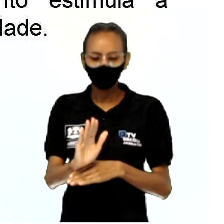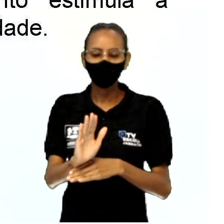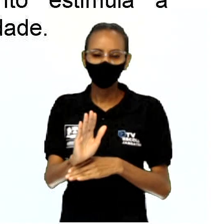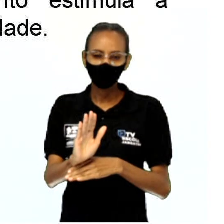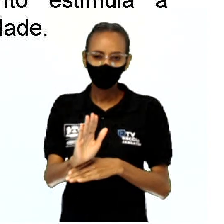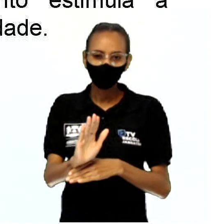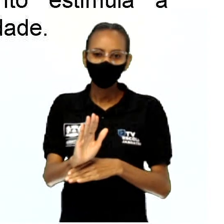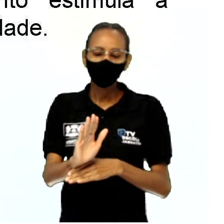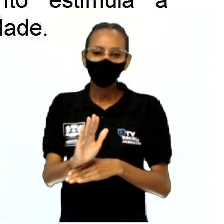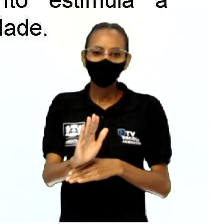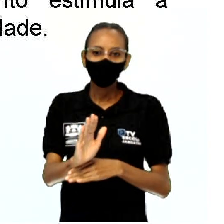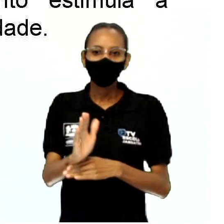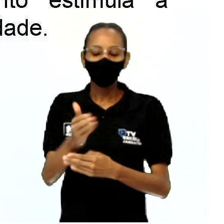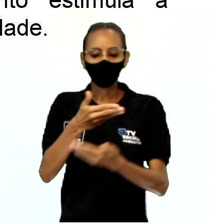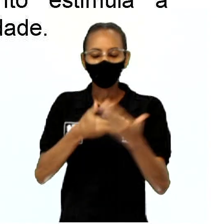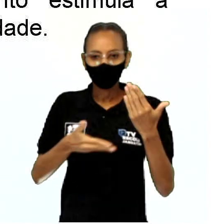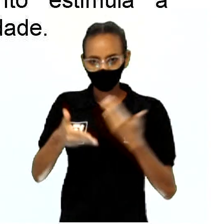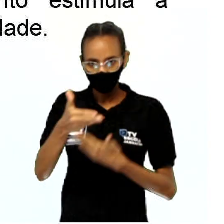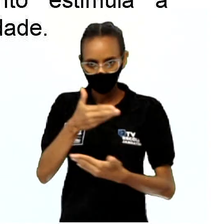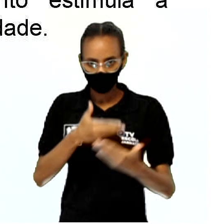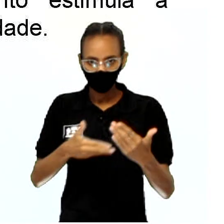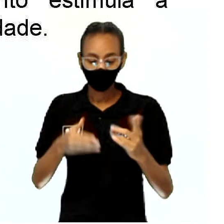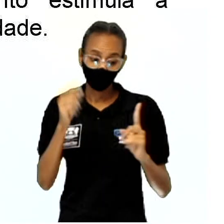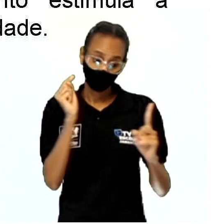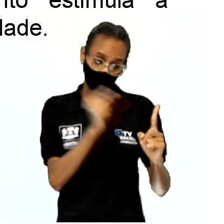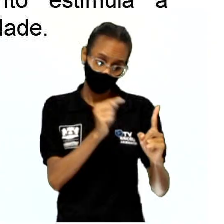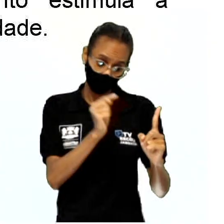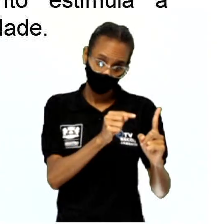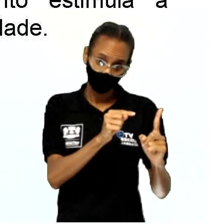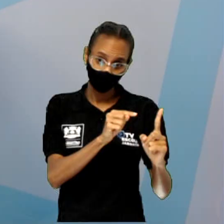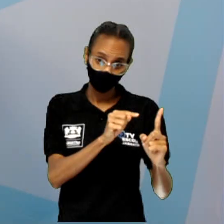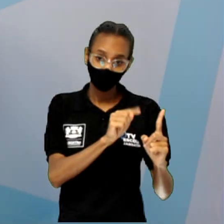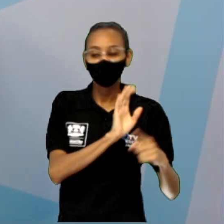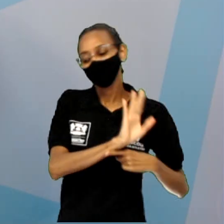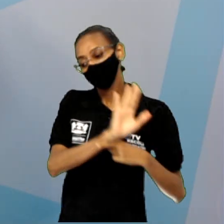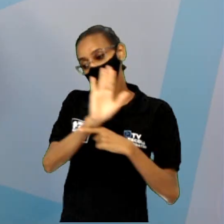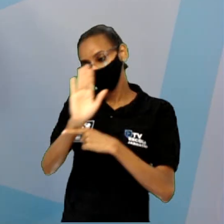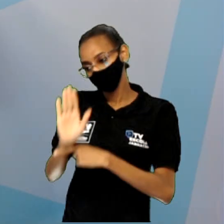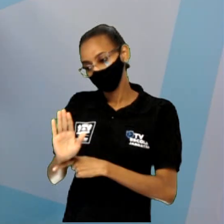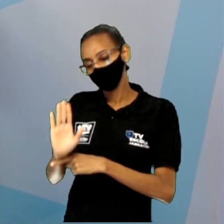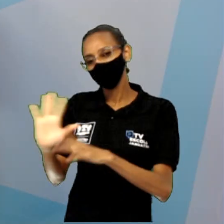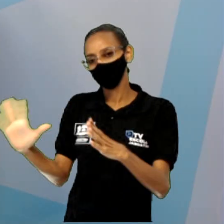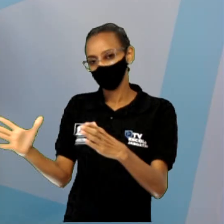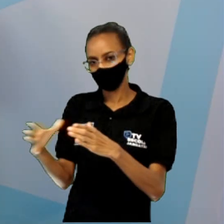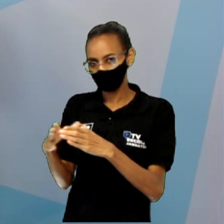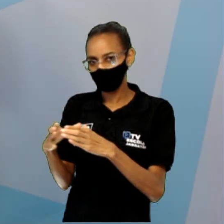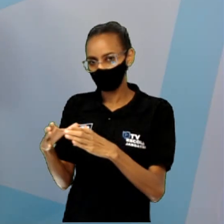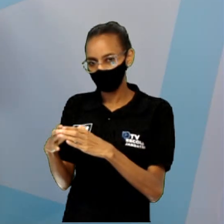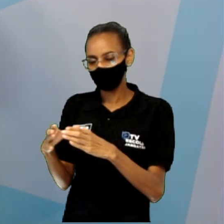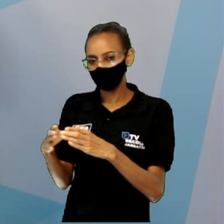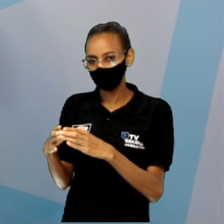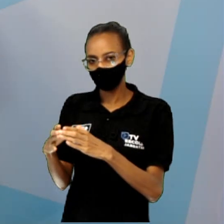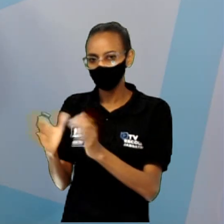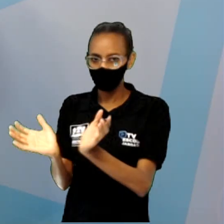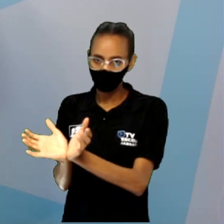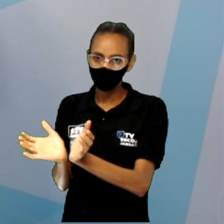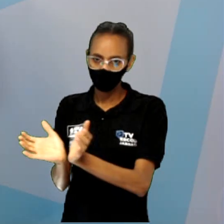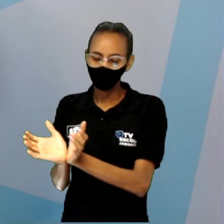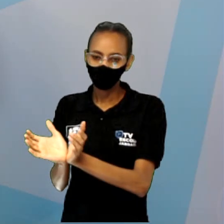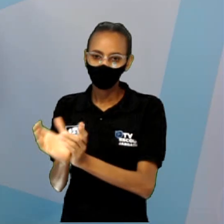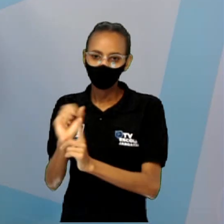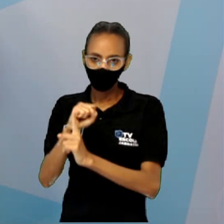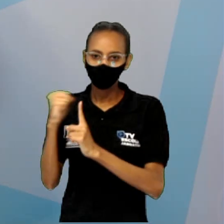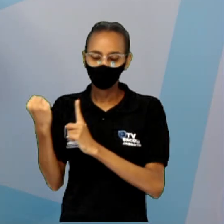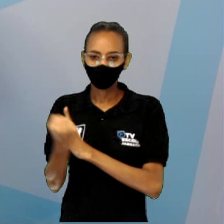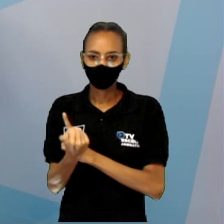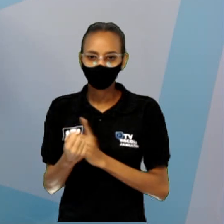também contribuindo para o indivíduo e também contribuindo para a coletividade, para a